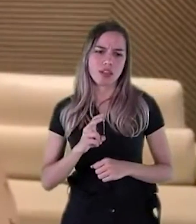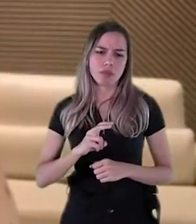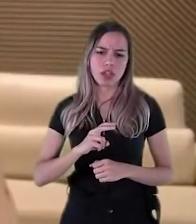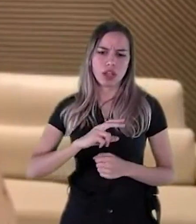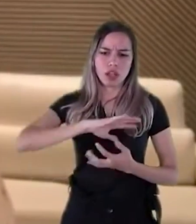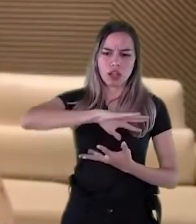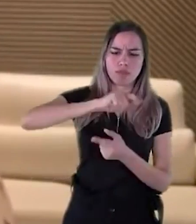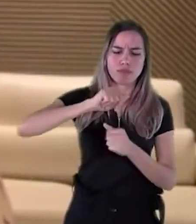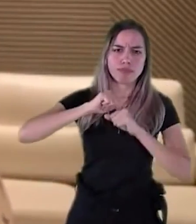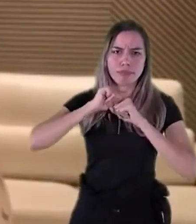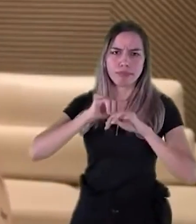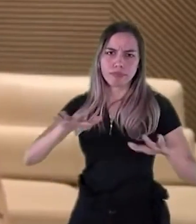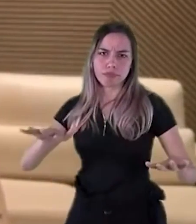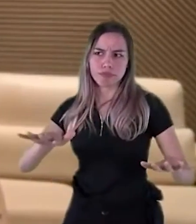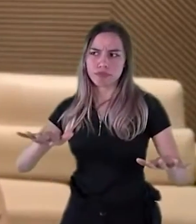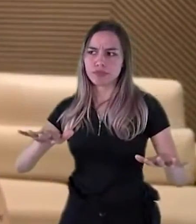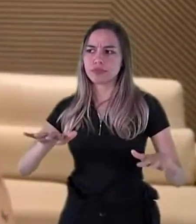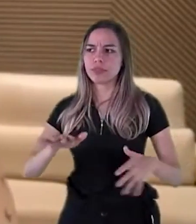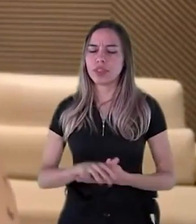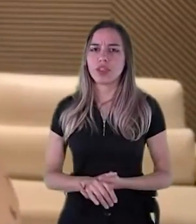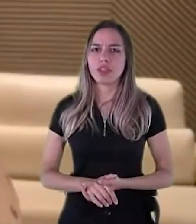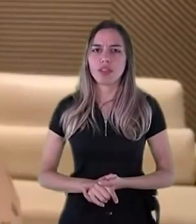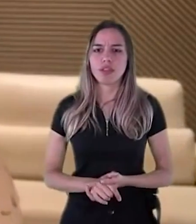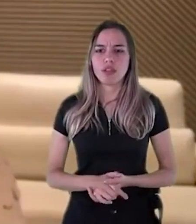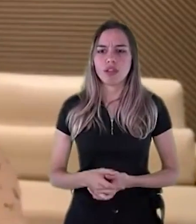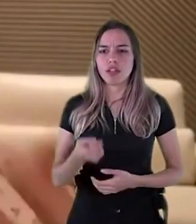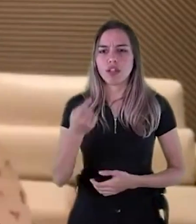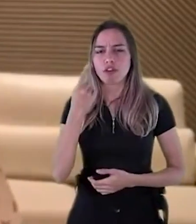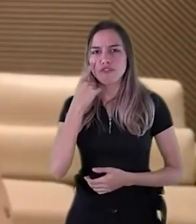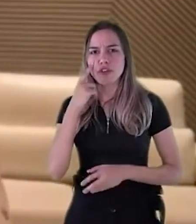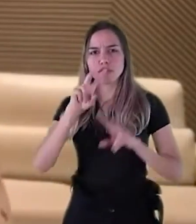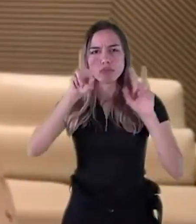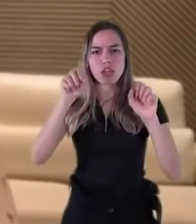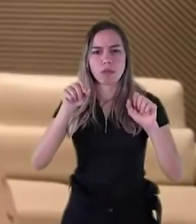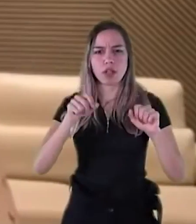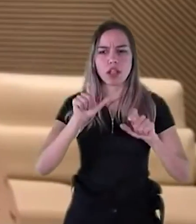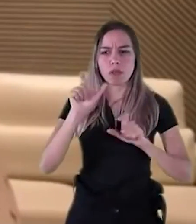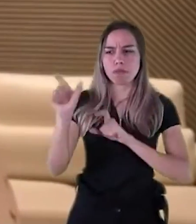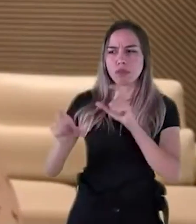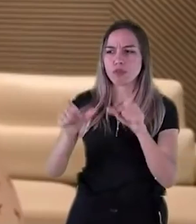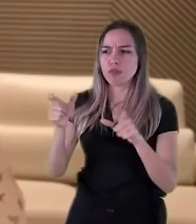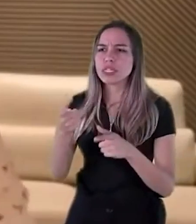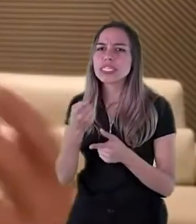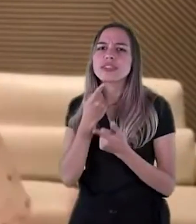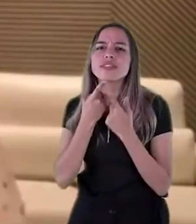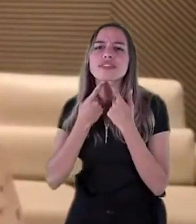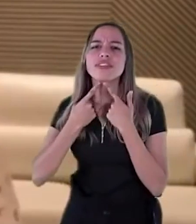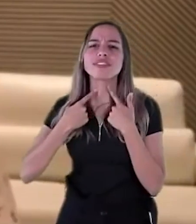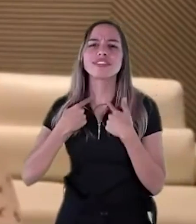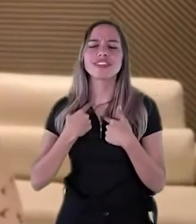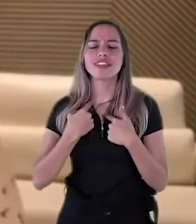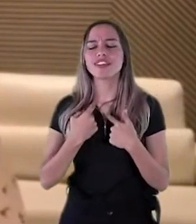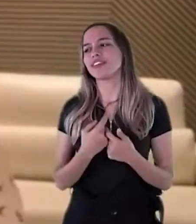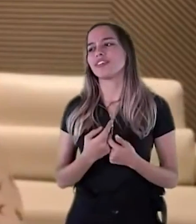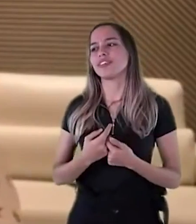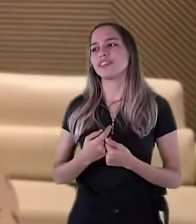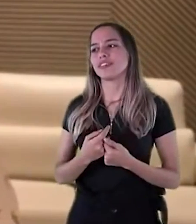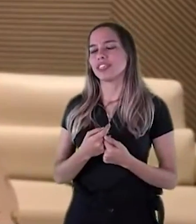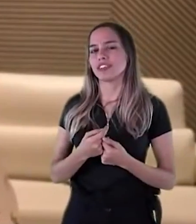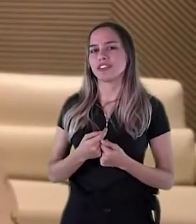com as ansiedades da humanidade, eu sou uma pessoa muito atenta àquilo que vive, àquilo que respira ao meu